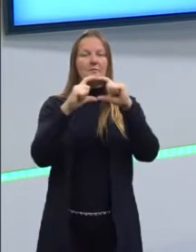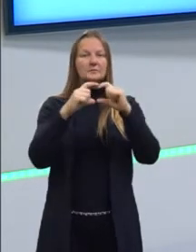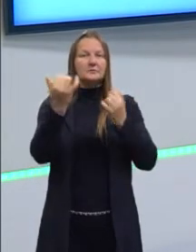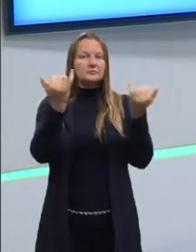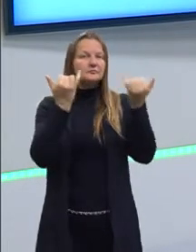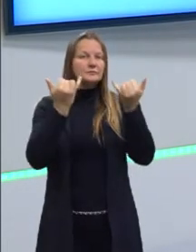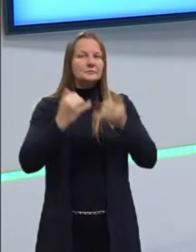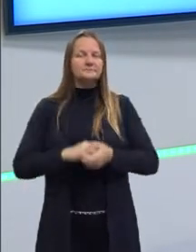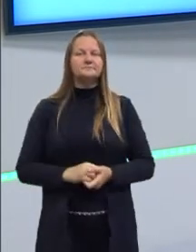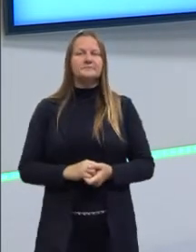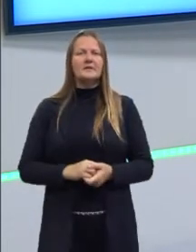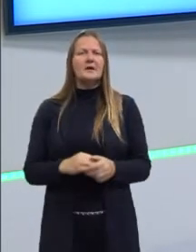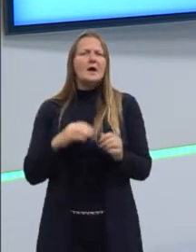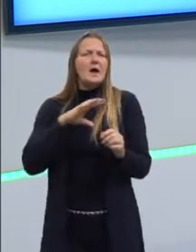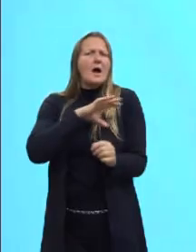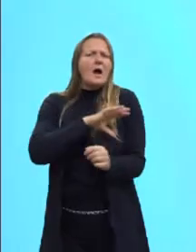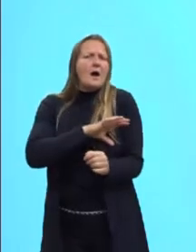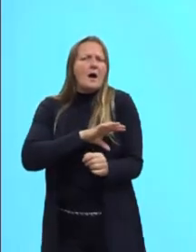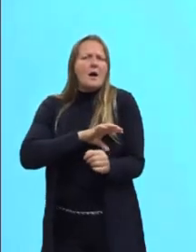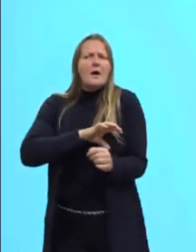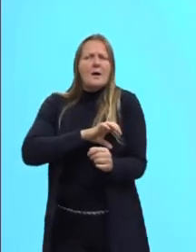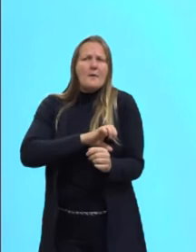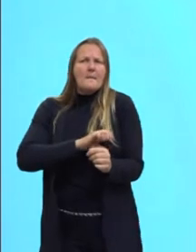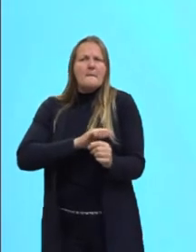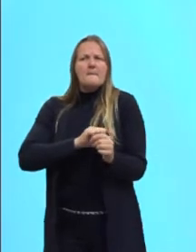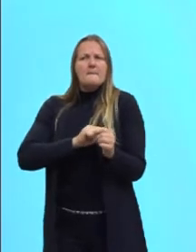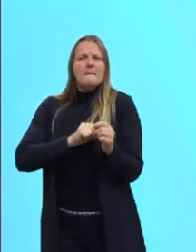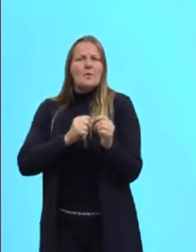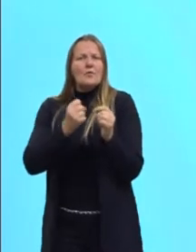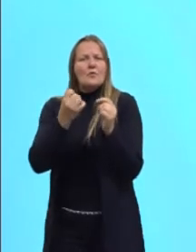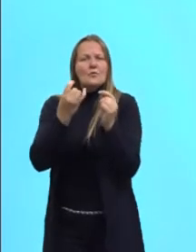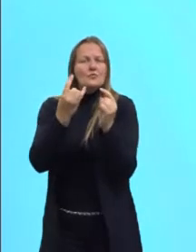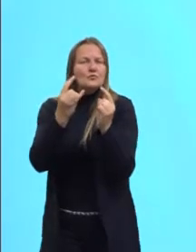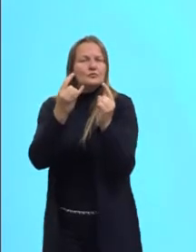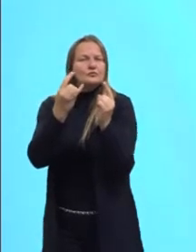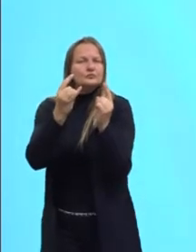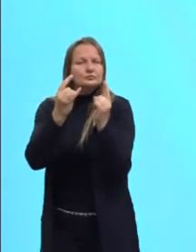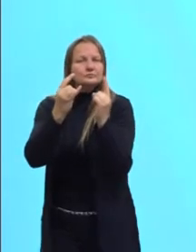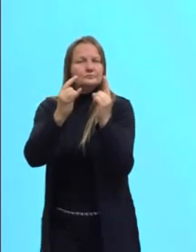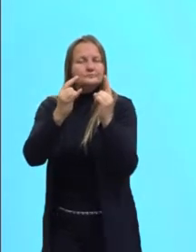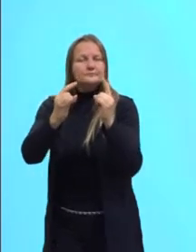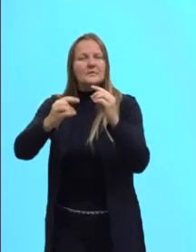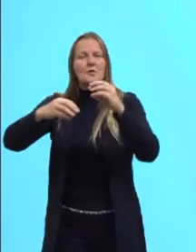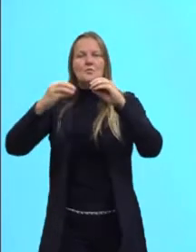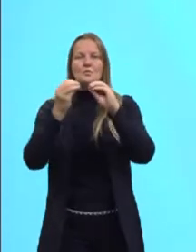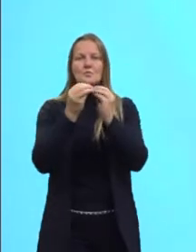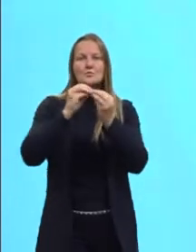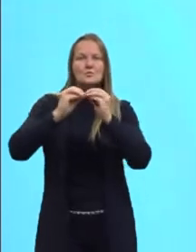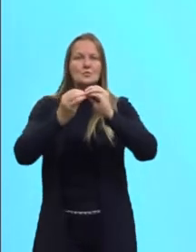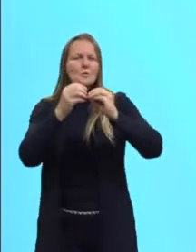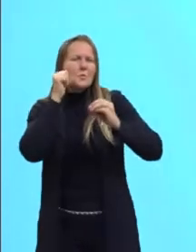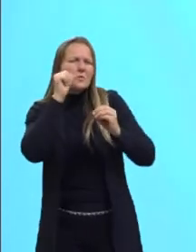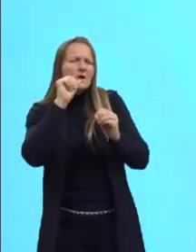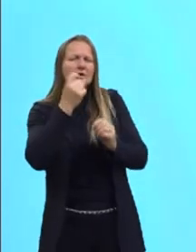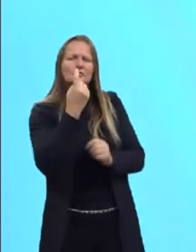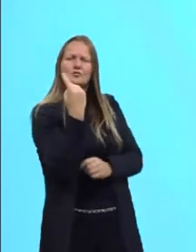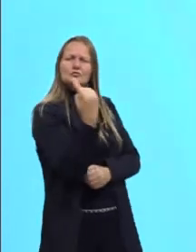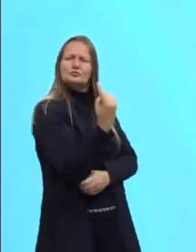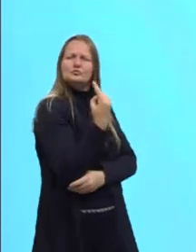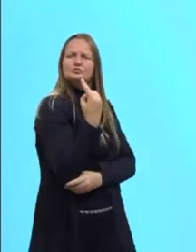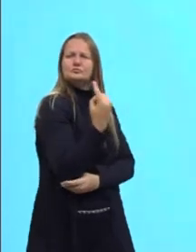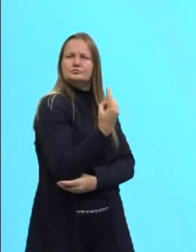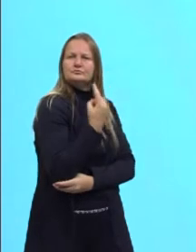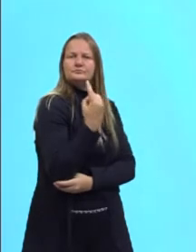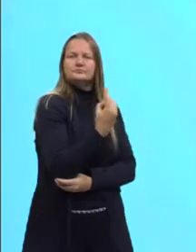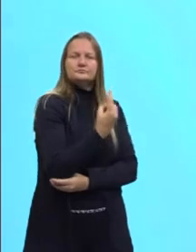diz amou daquela vez como se fosse o último beijou sua mulher como se fosse a